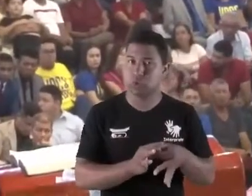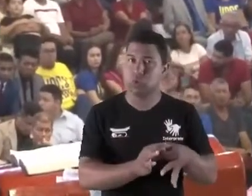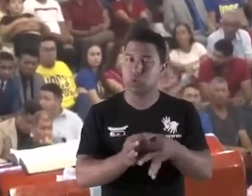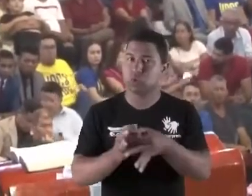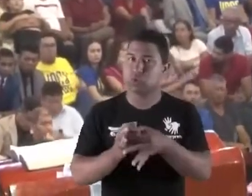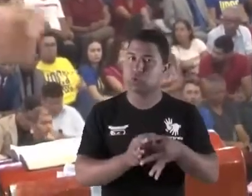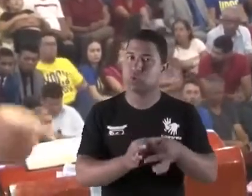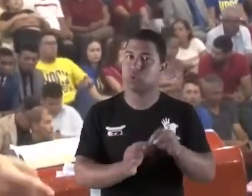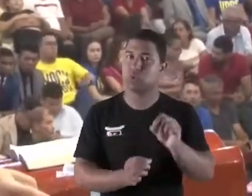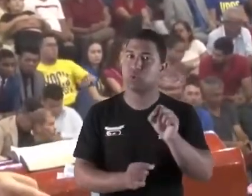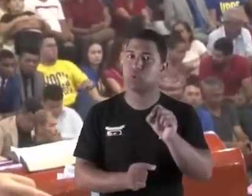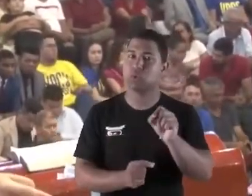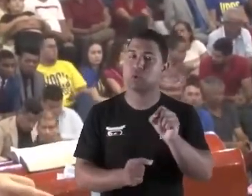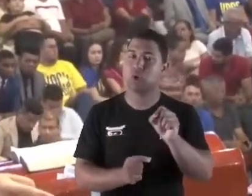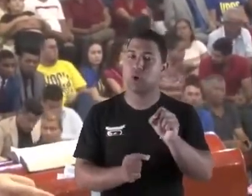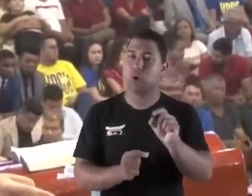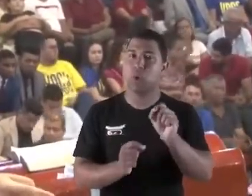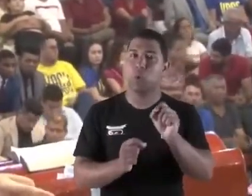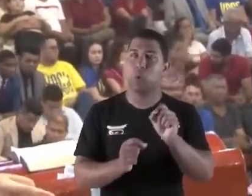uma a do outro.